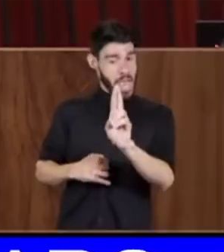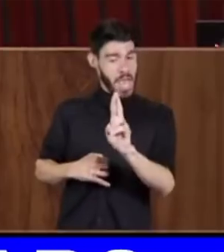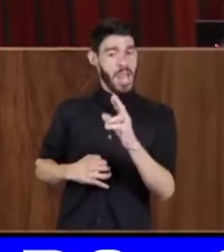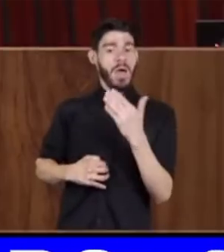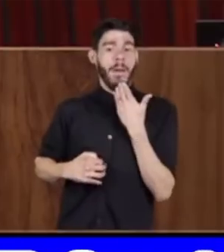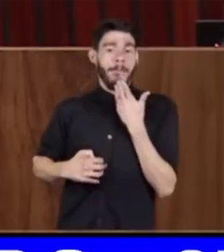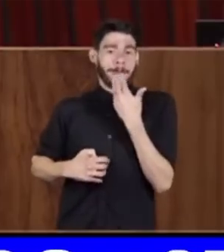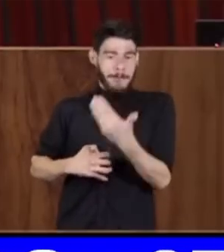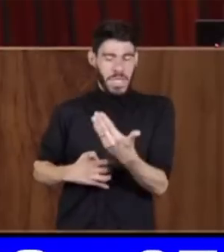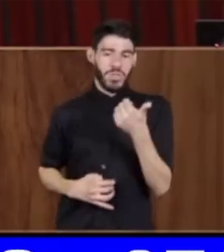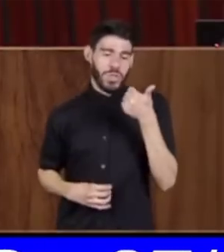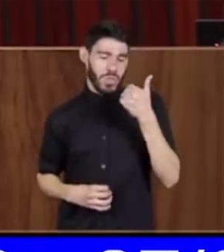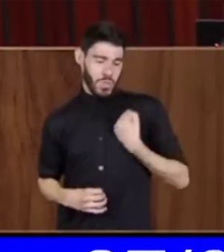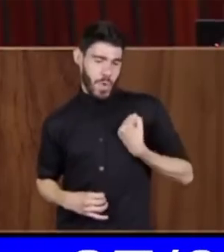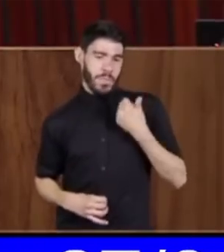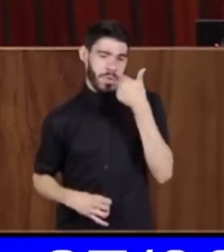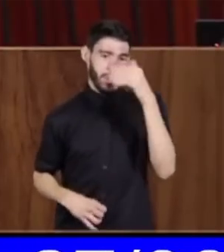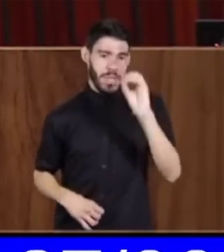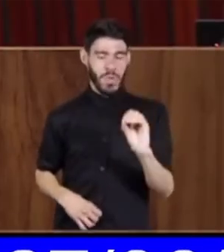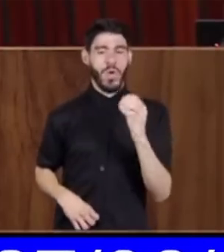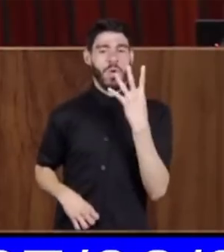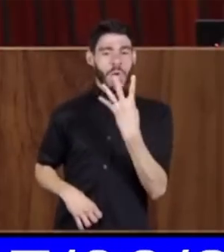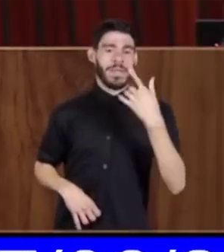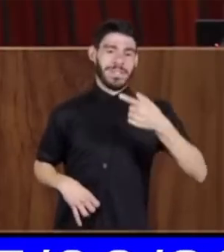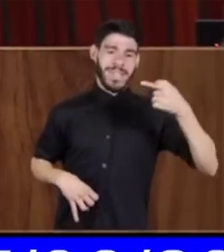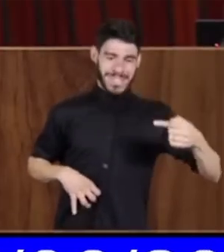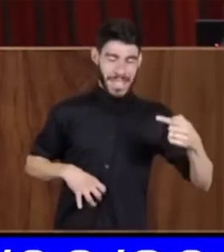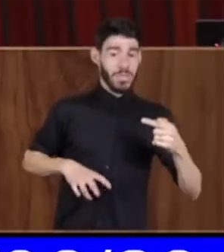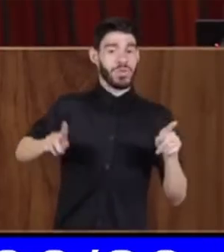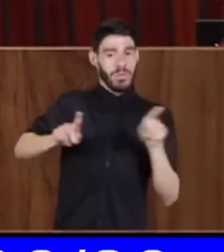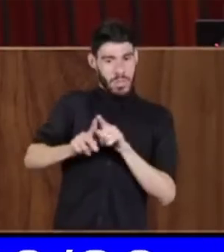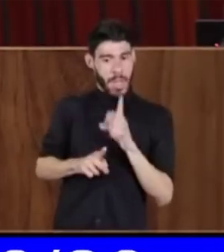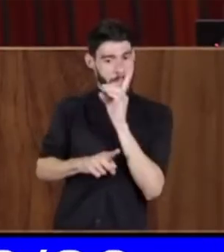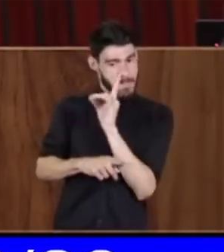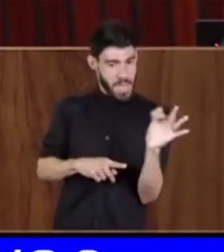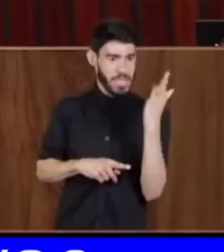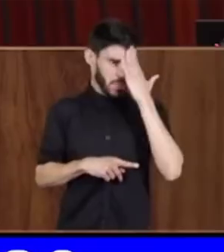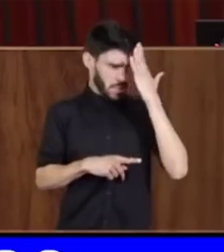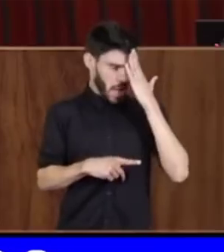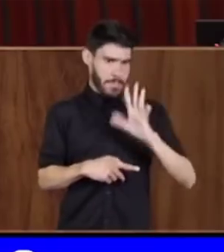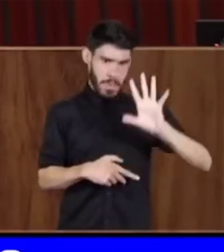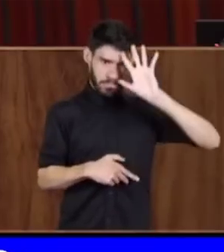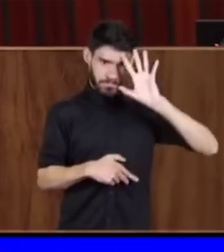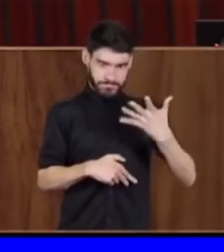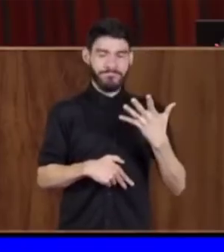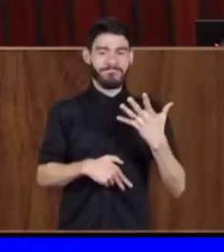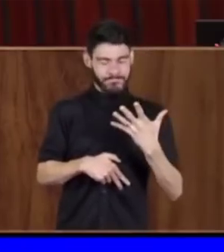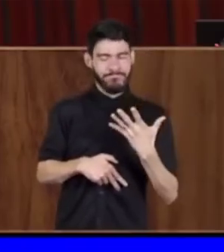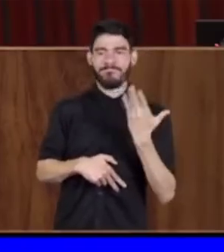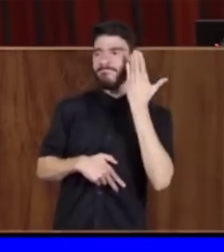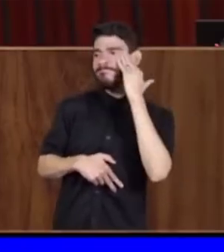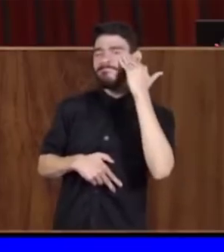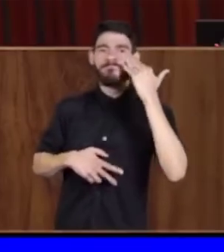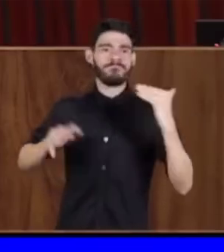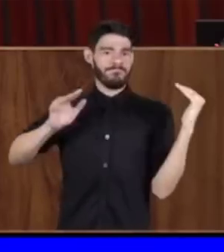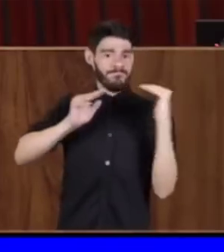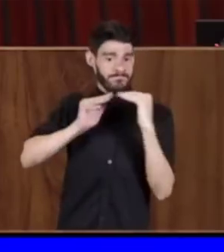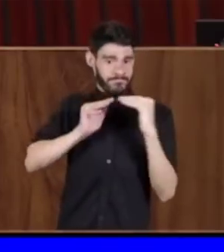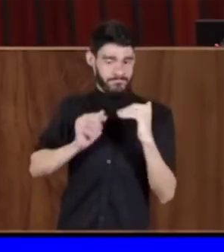petição 10.477, também do DF, para ciência e providências que entenderes